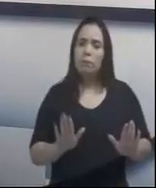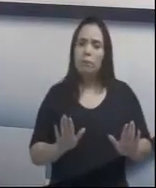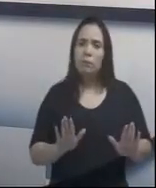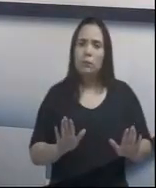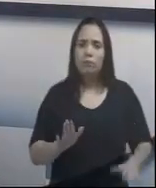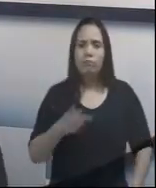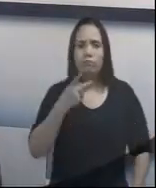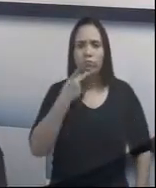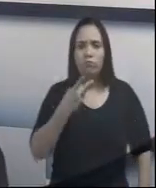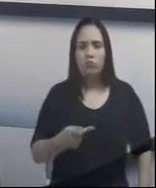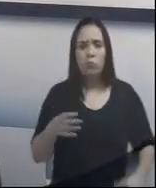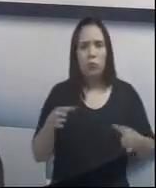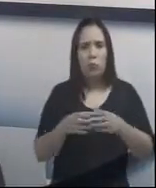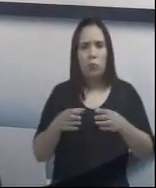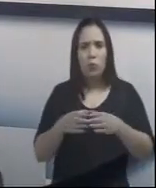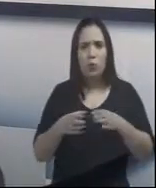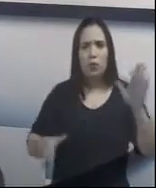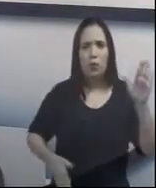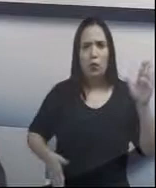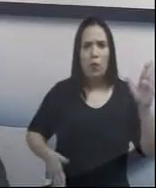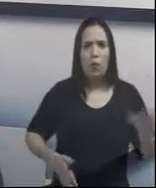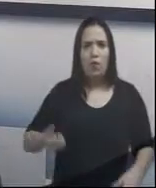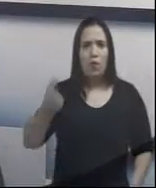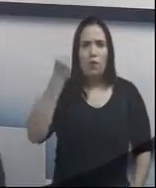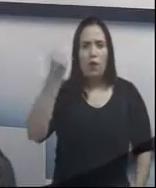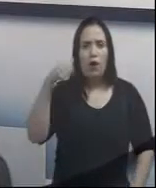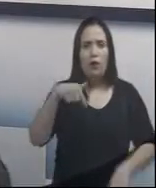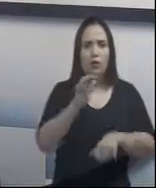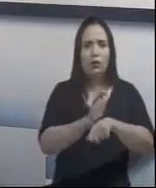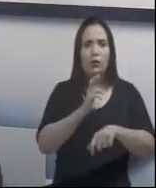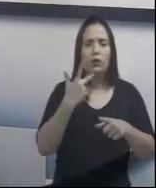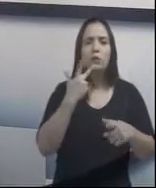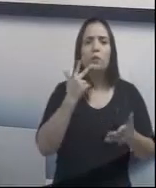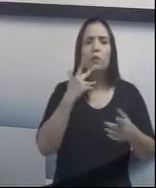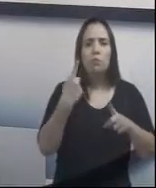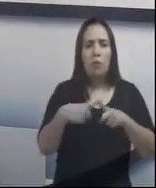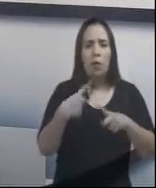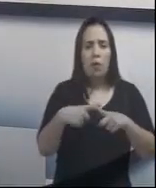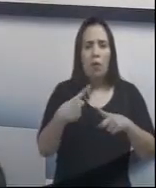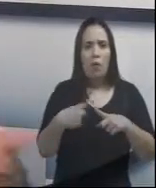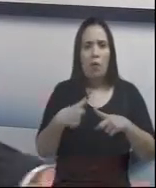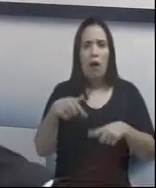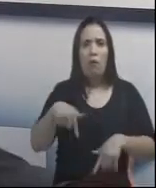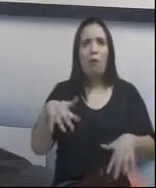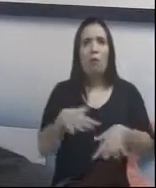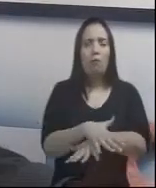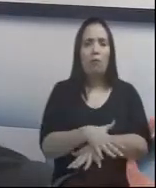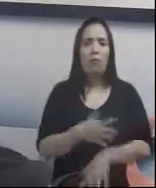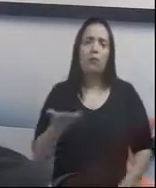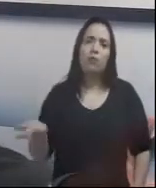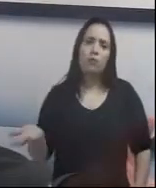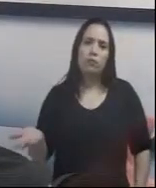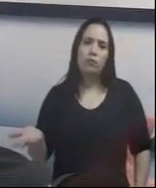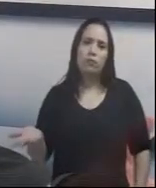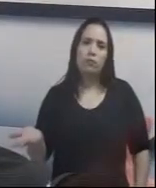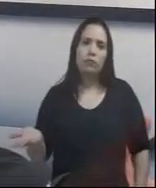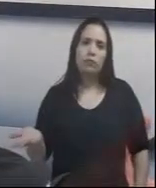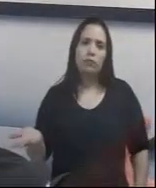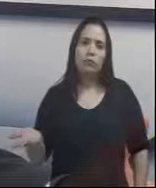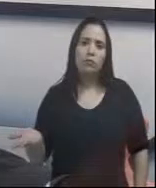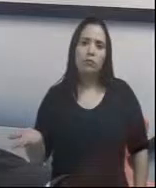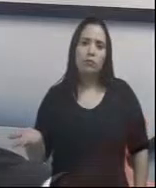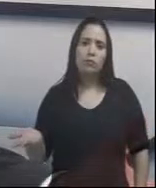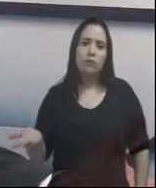você dizer que o crime organizado é forte no Ceará porque não se combate o que se é conivente com ele, aí é calúnia, cara.